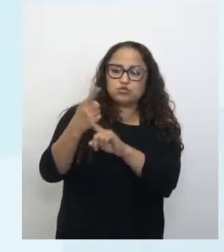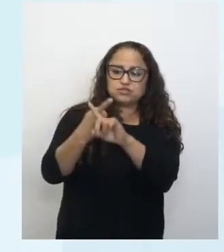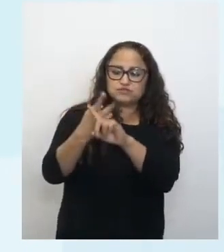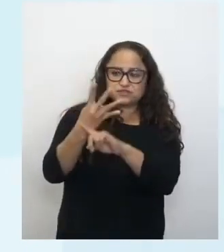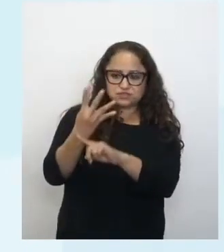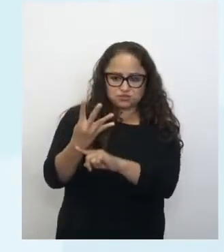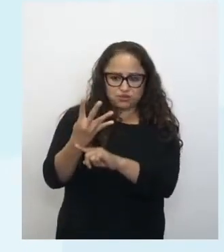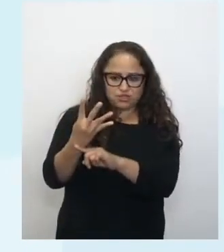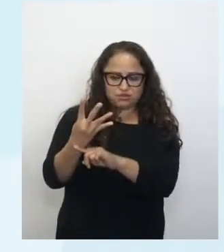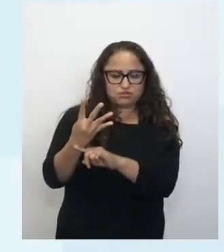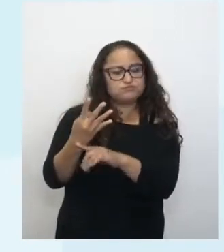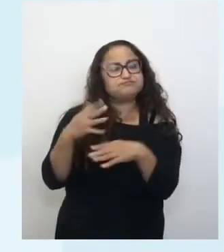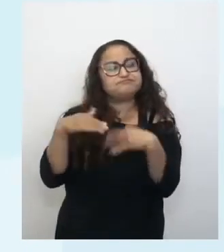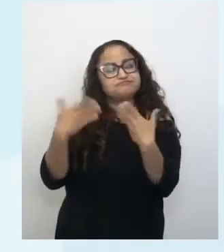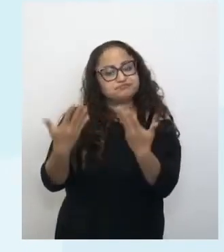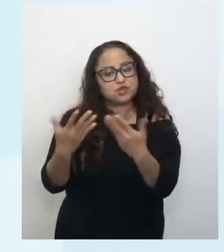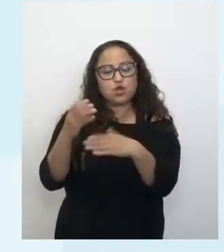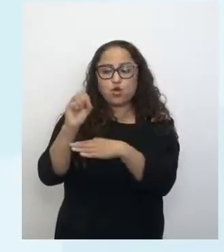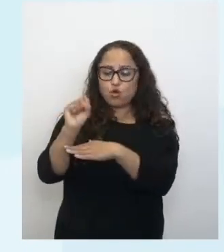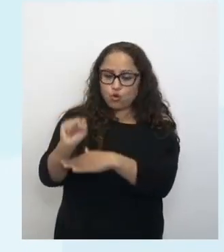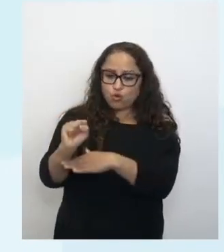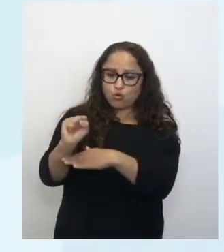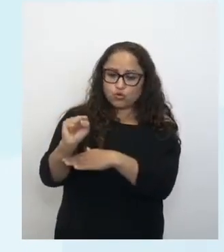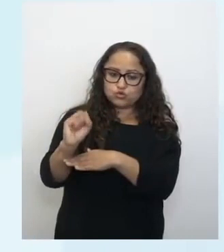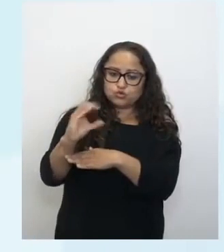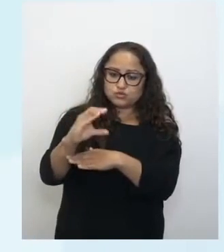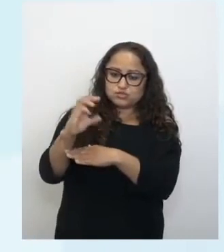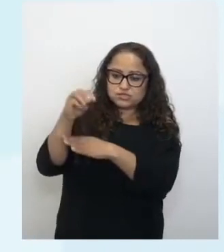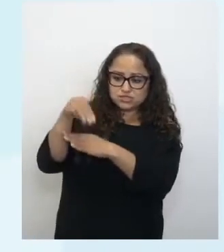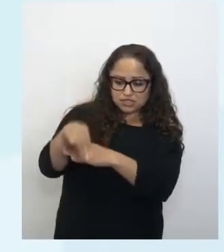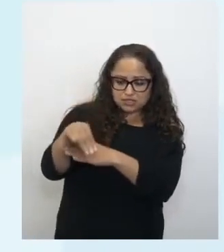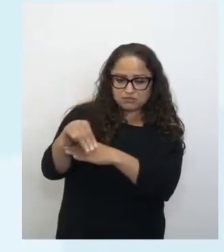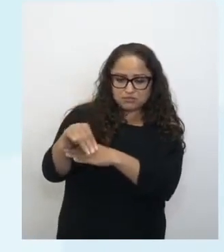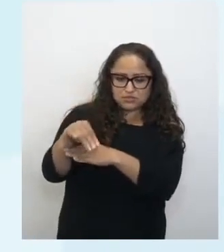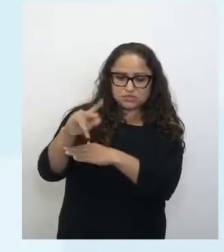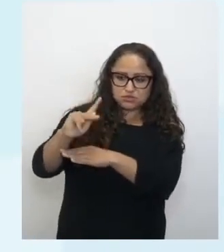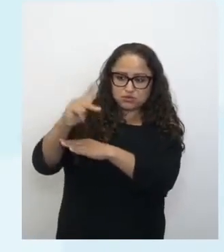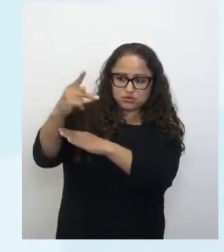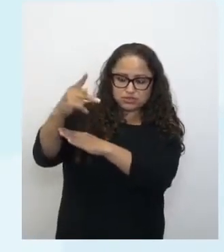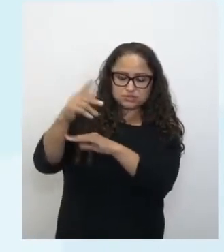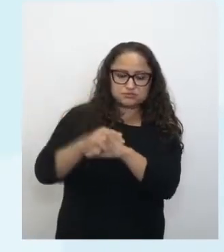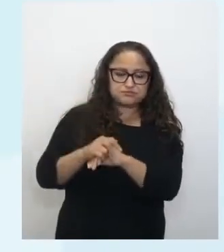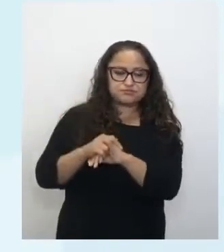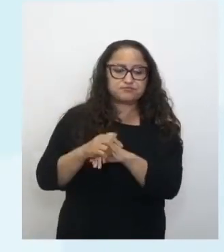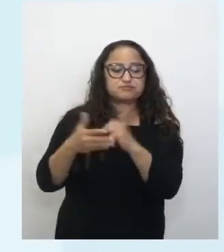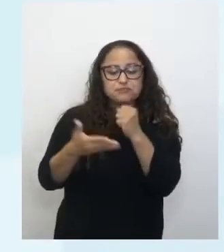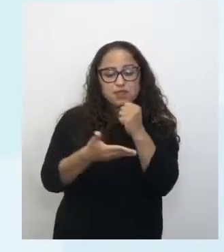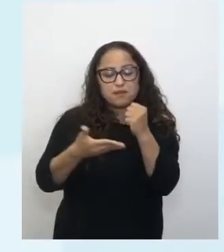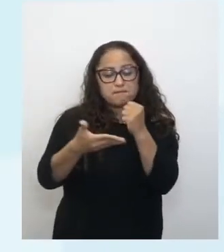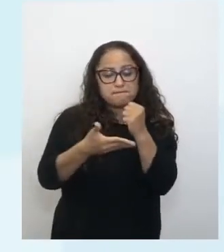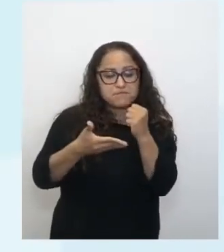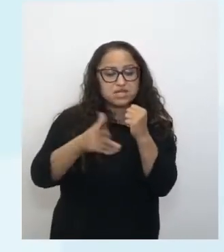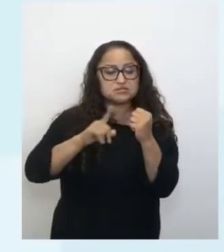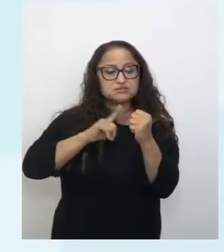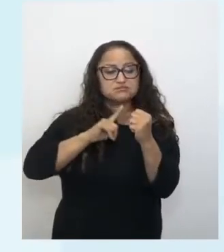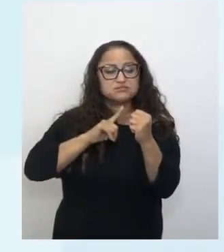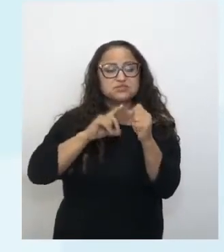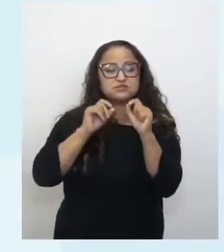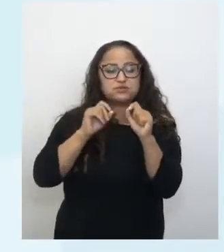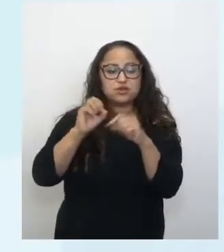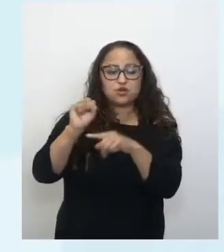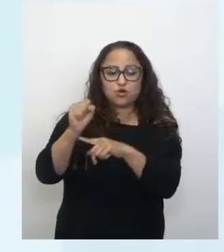portanto eu vou ter oito cm quadrados a área da base pego as